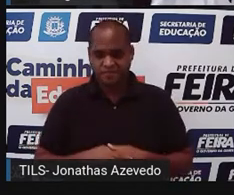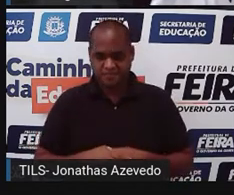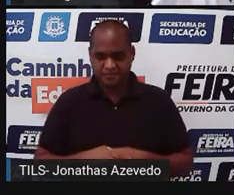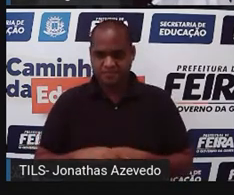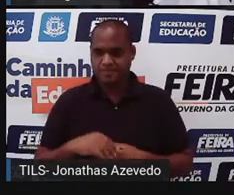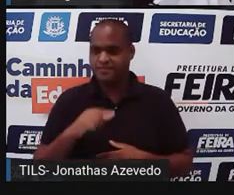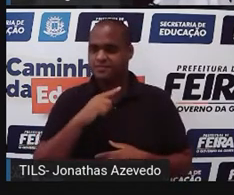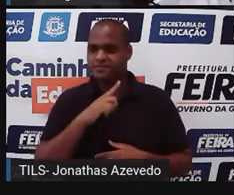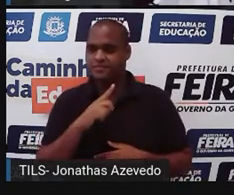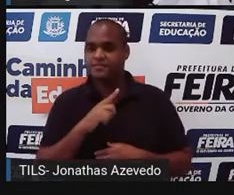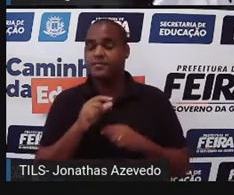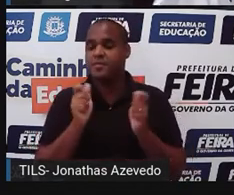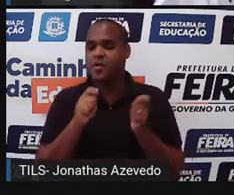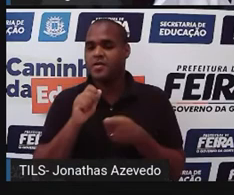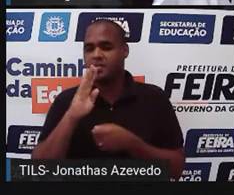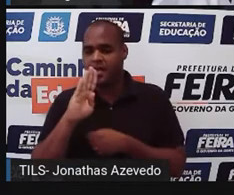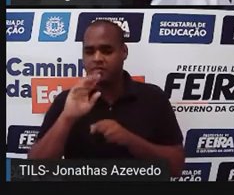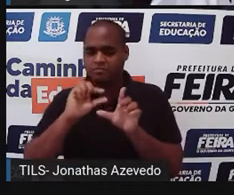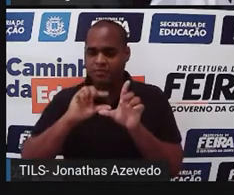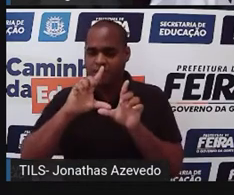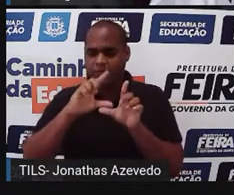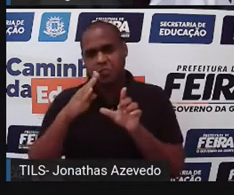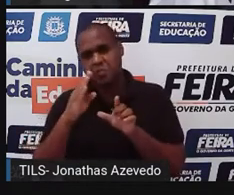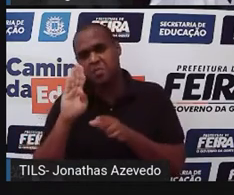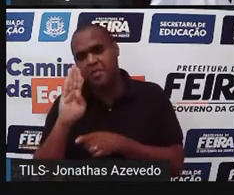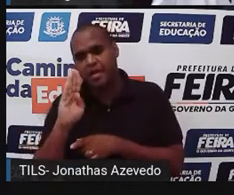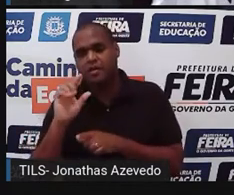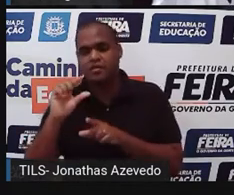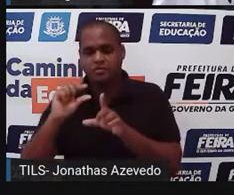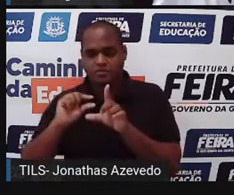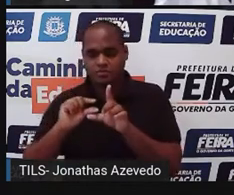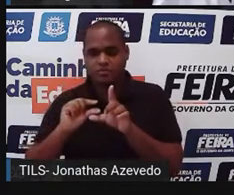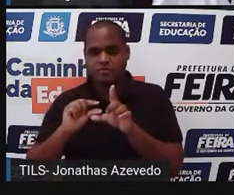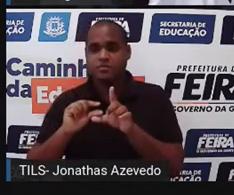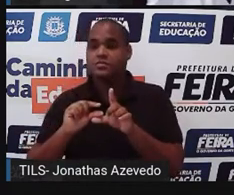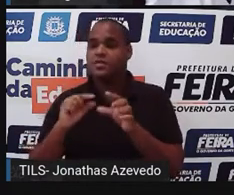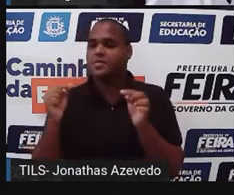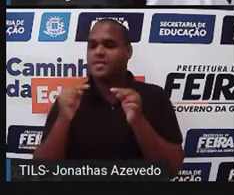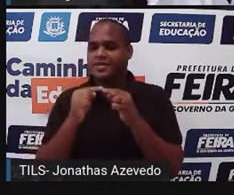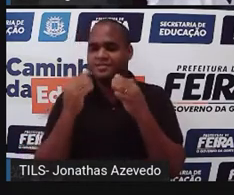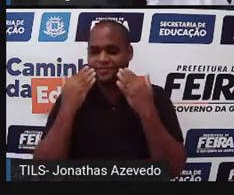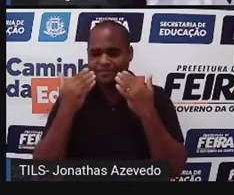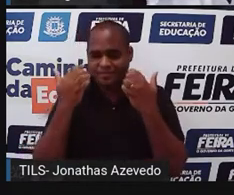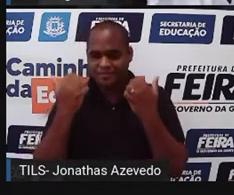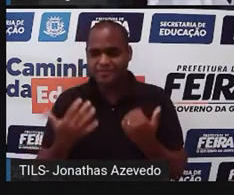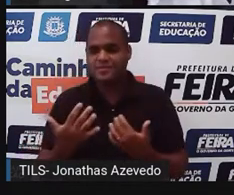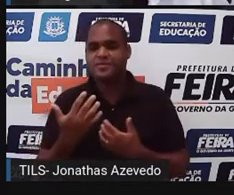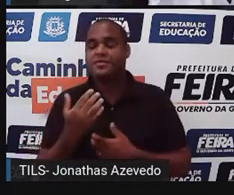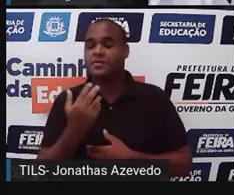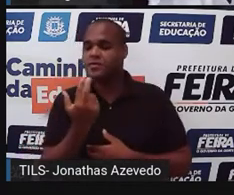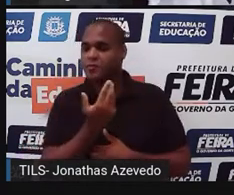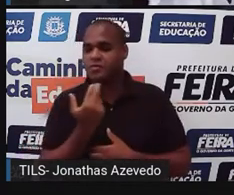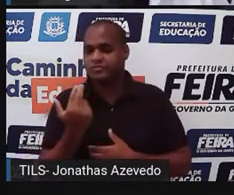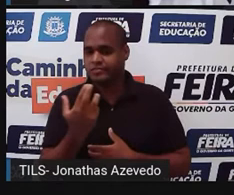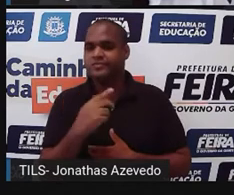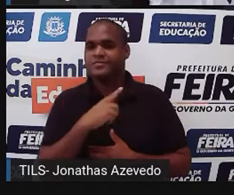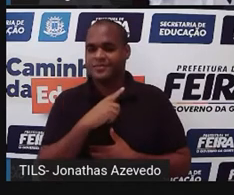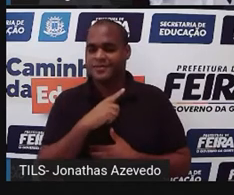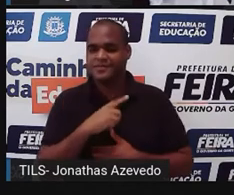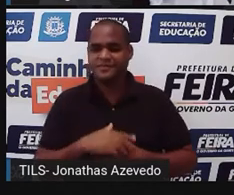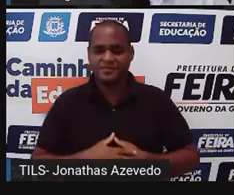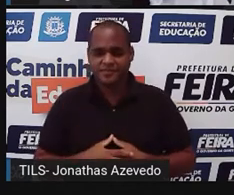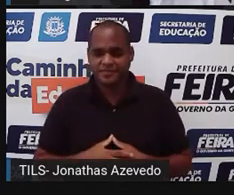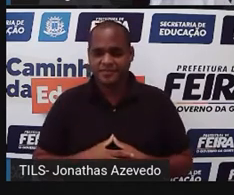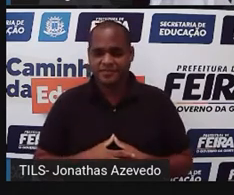é que aquele b maiúsculo o b minúsculo e o b e o h naquela explicação dos trapézios ali tá